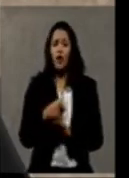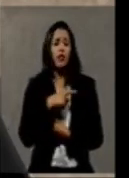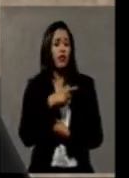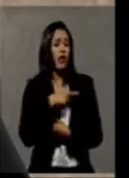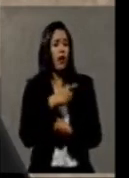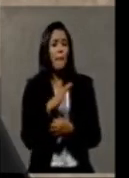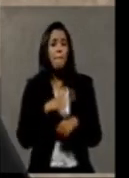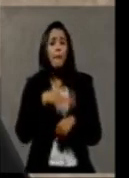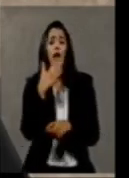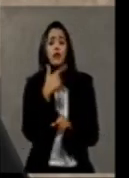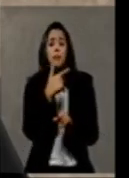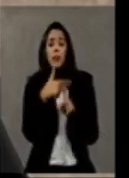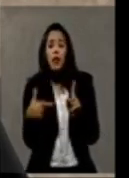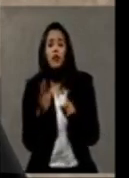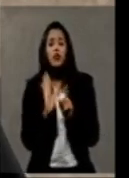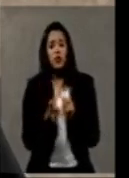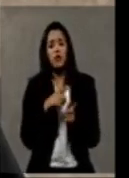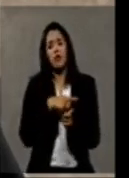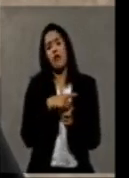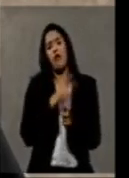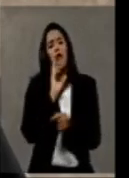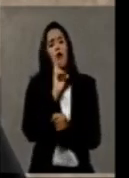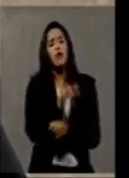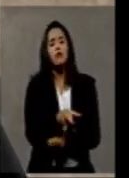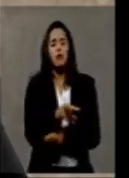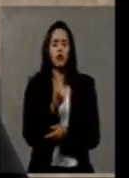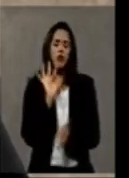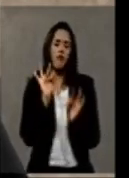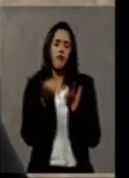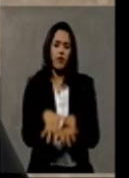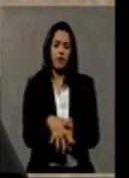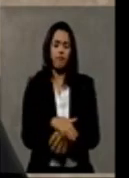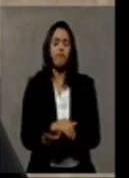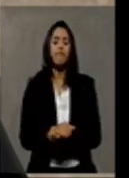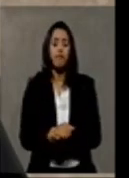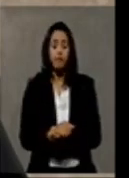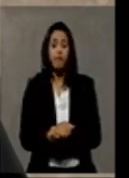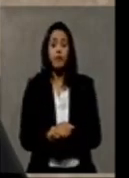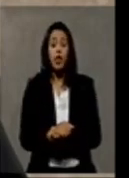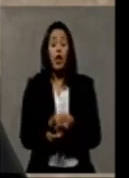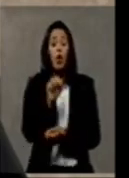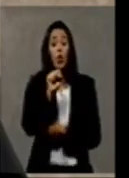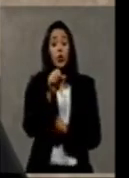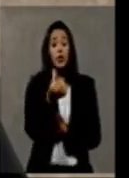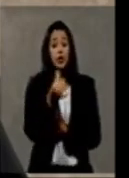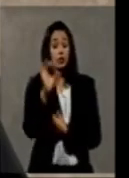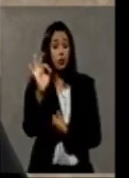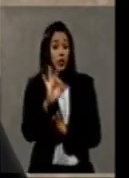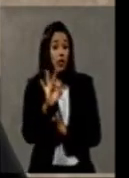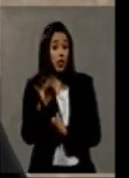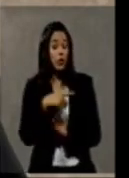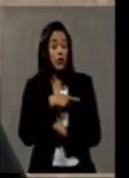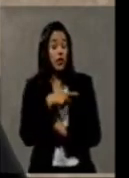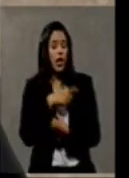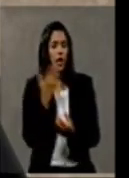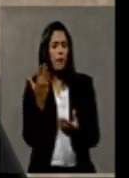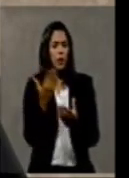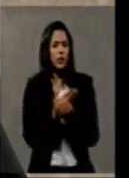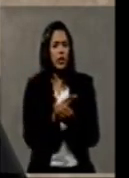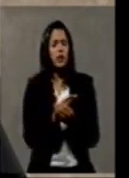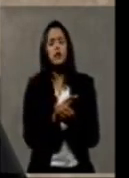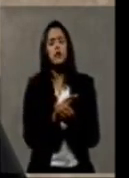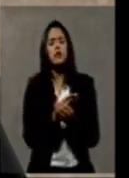da metade já contam com decisão final 86% do acervo é composto por processos com